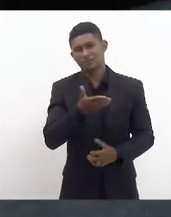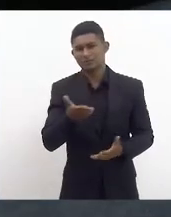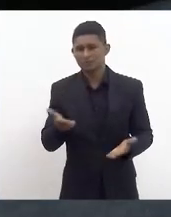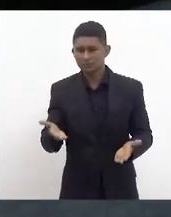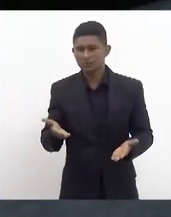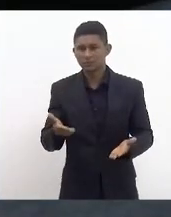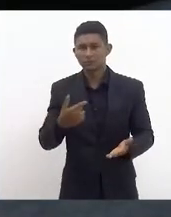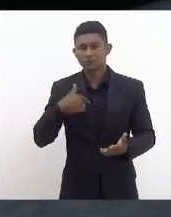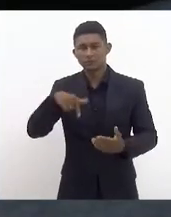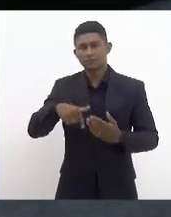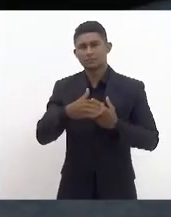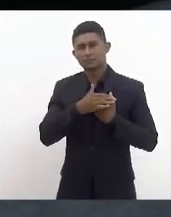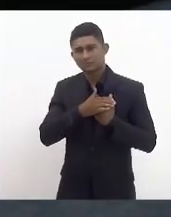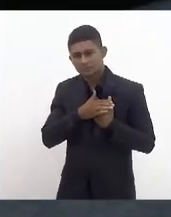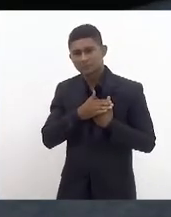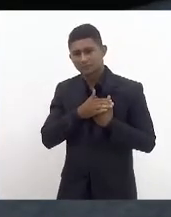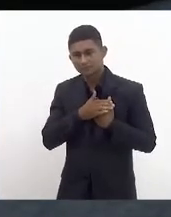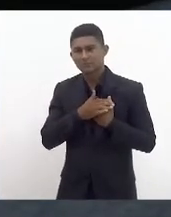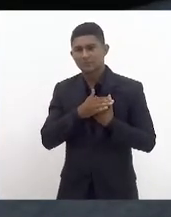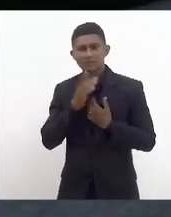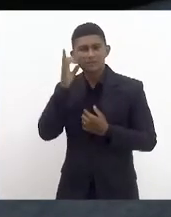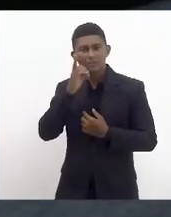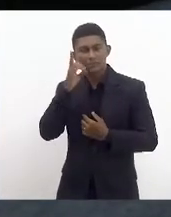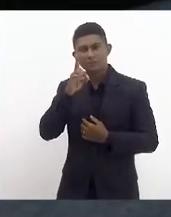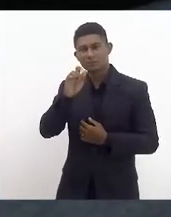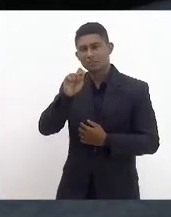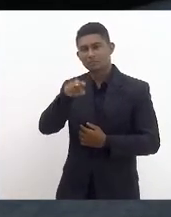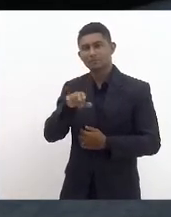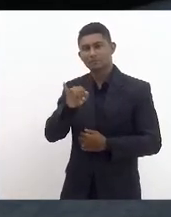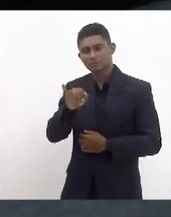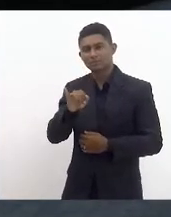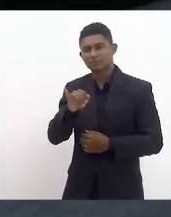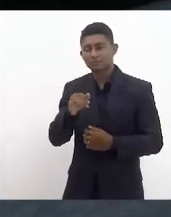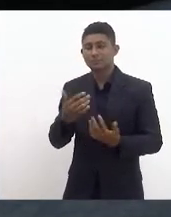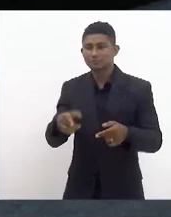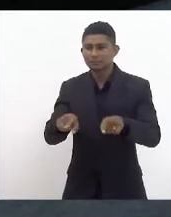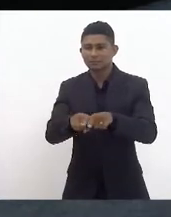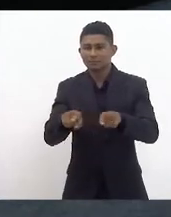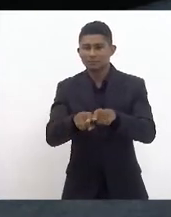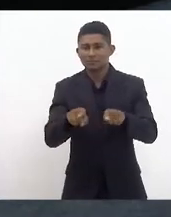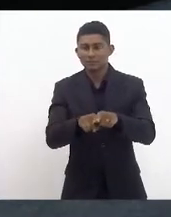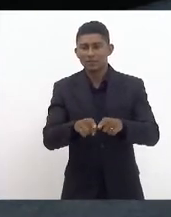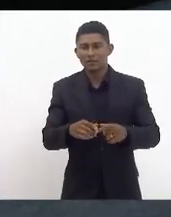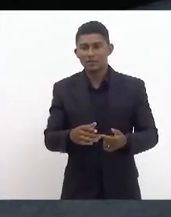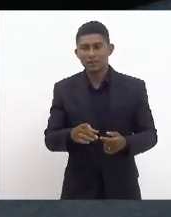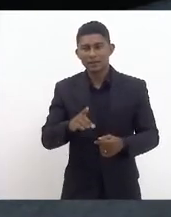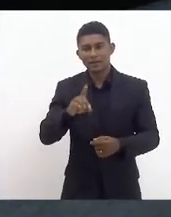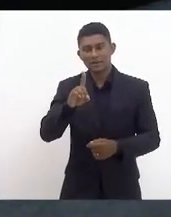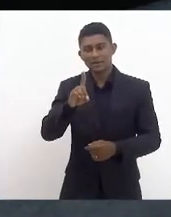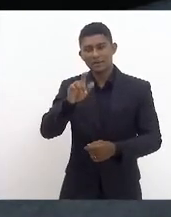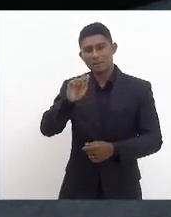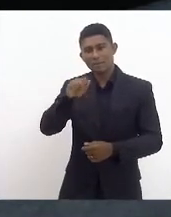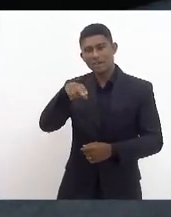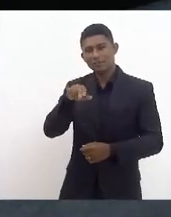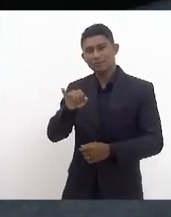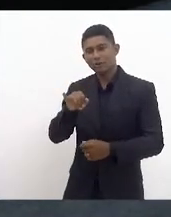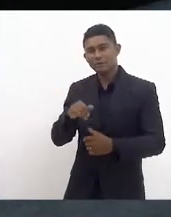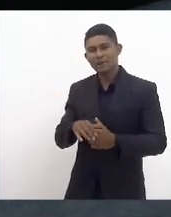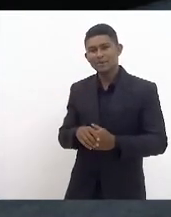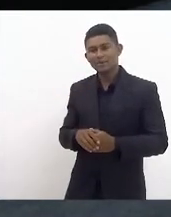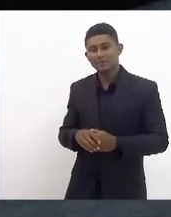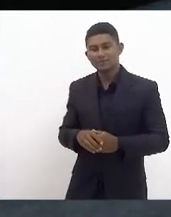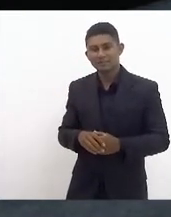minha solidariedade à deputada Dani Monteiro e meu repúdio ao deputado Alexandre Freitas. Tome mais cuidado com o seu agir dentro